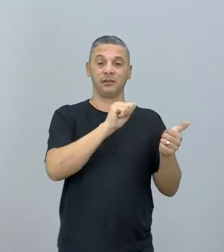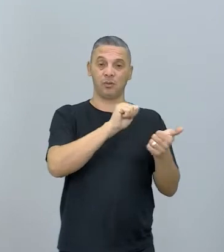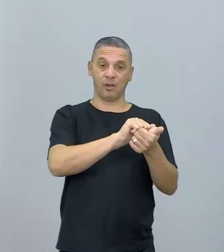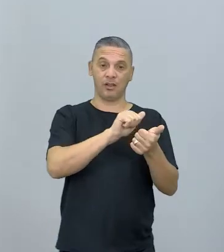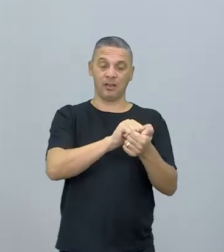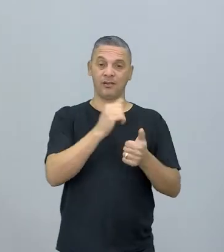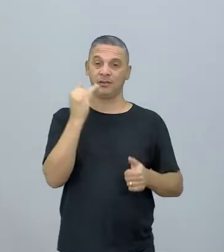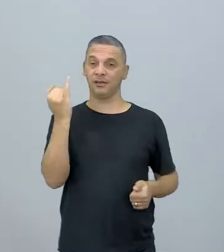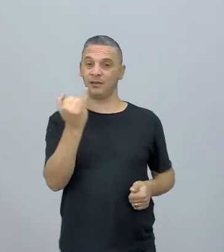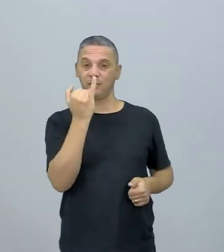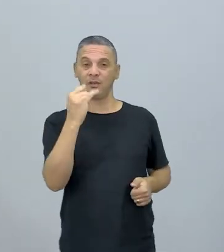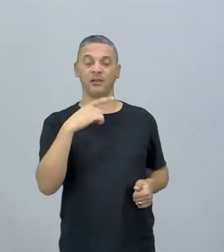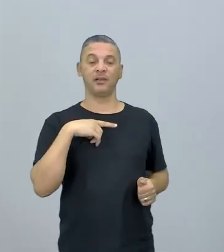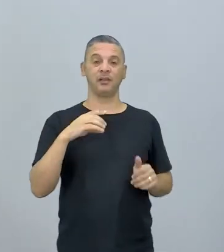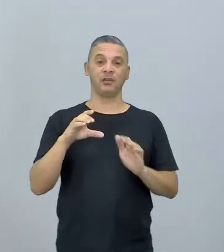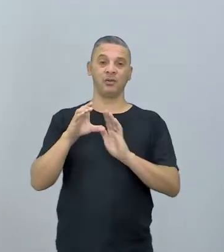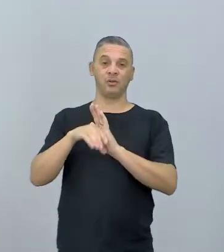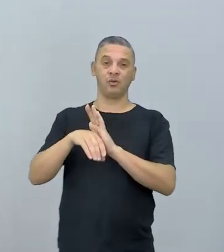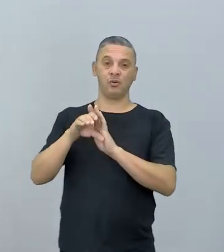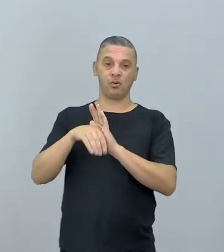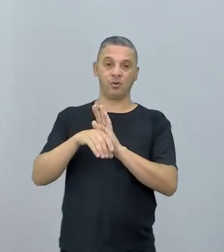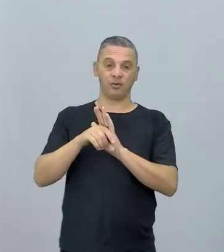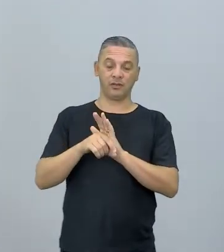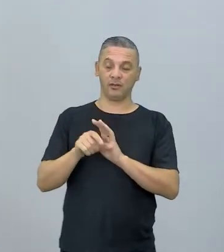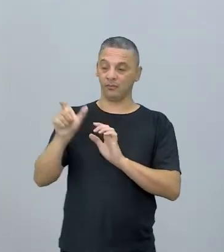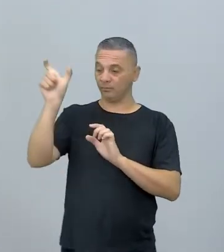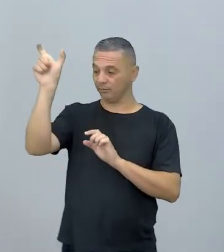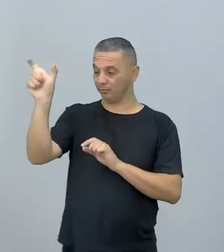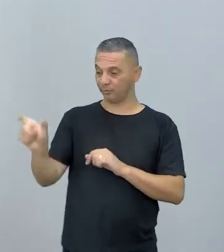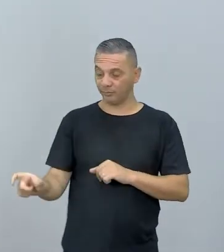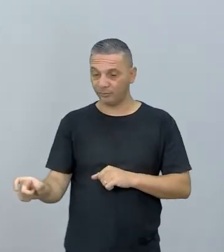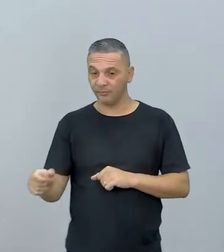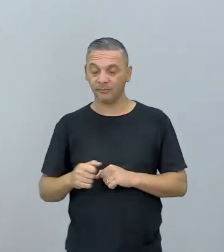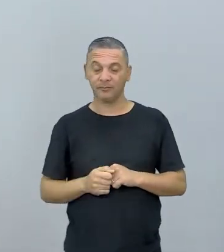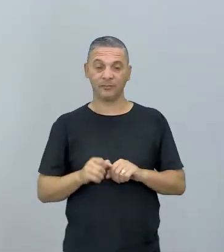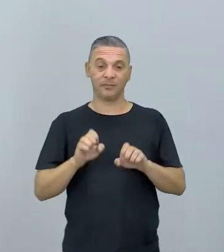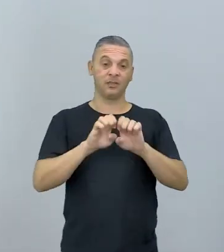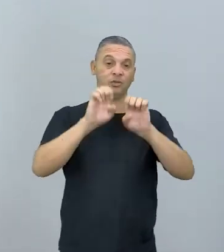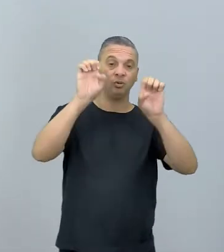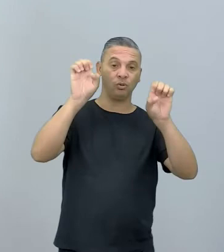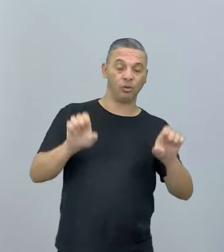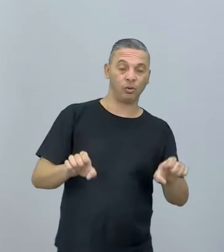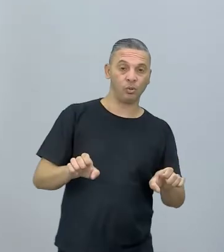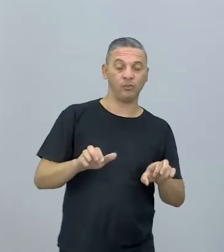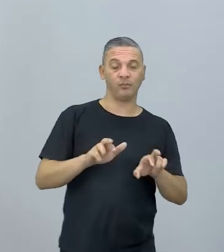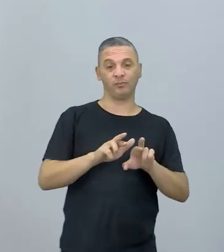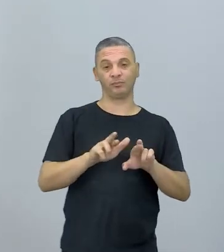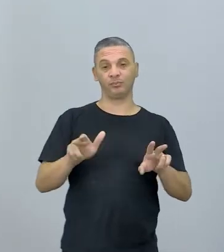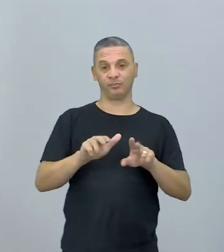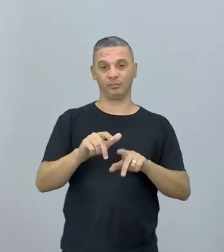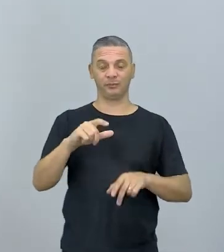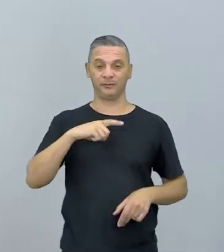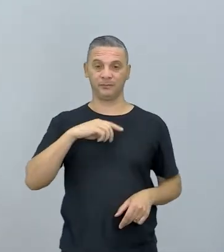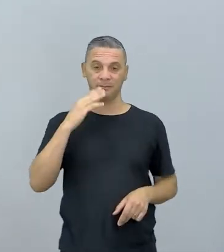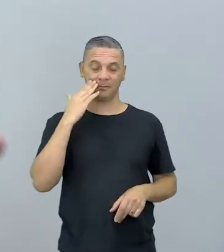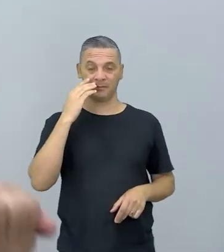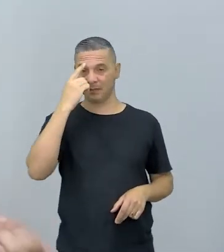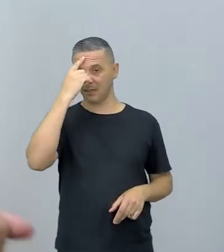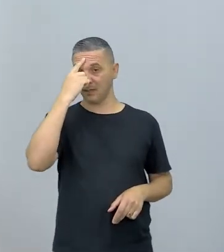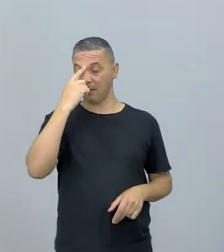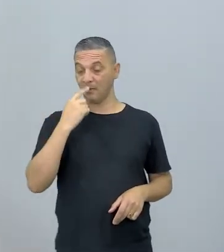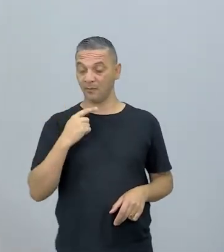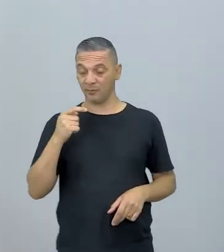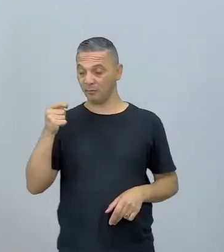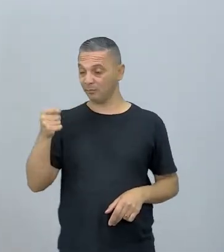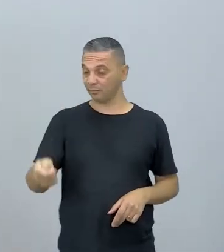qualitativa, né? Por quê? Porque tem o conceito aí de personalidade, de estrutura de personalidade, de perfil